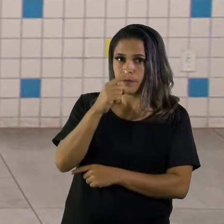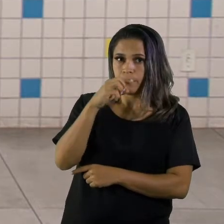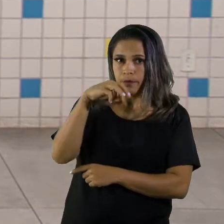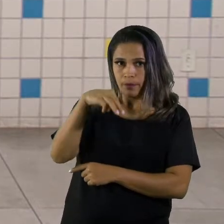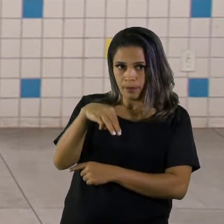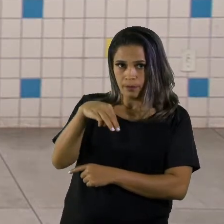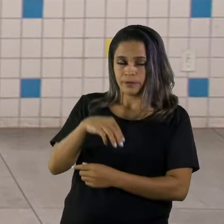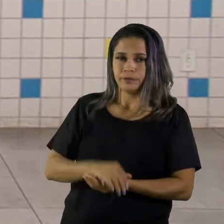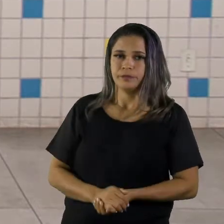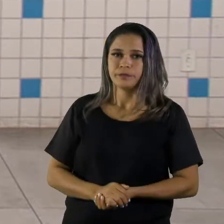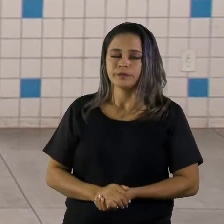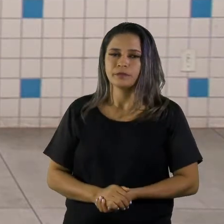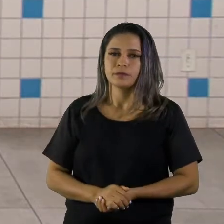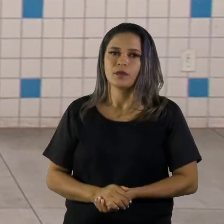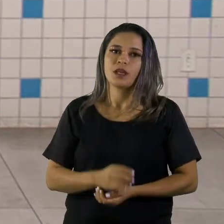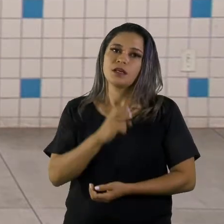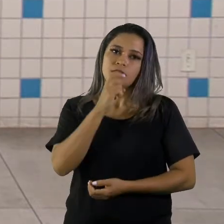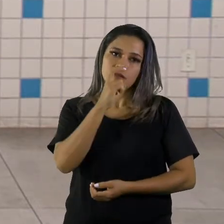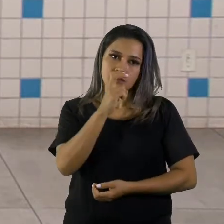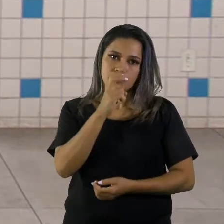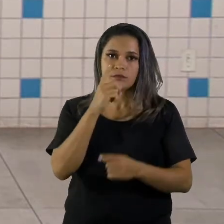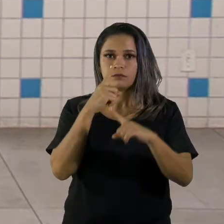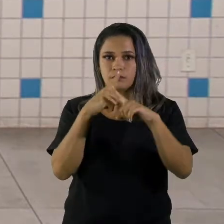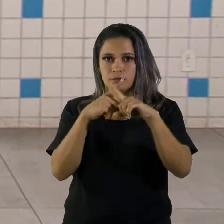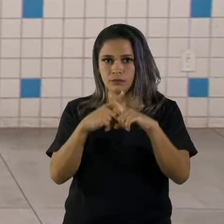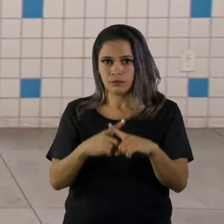5 vezes